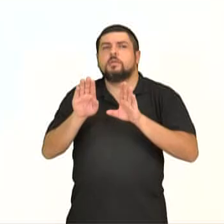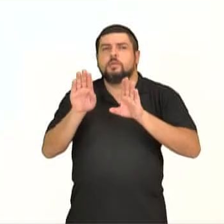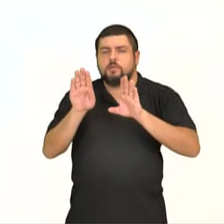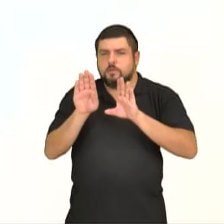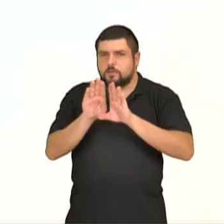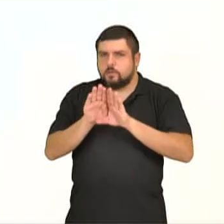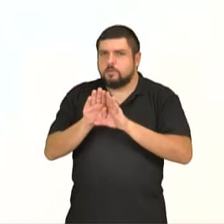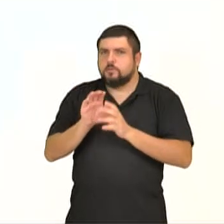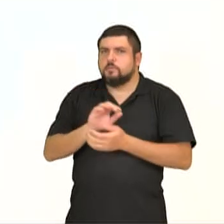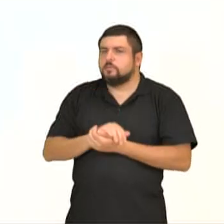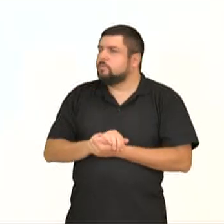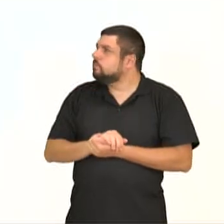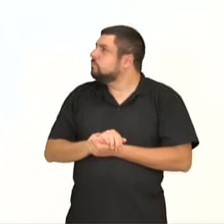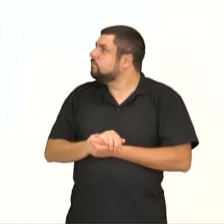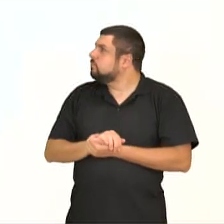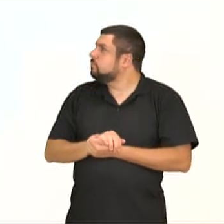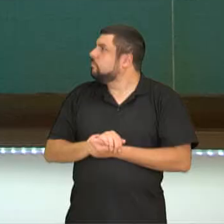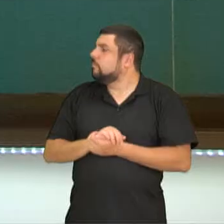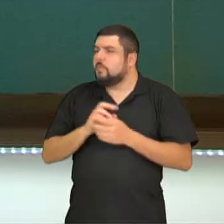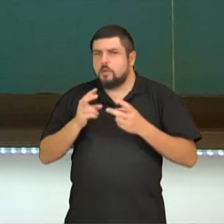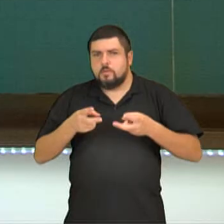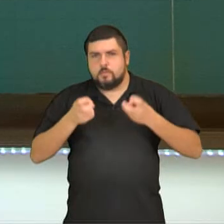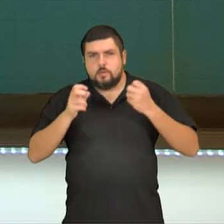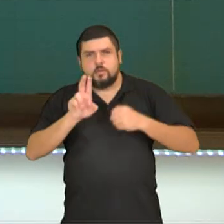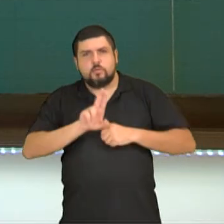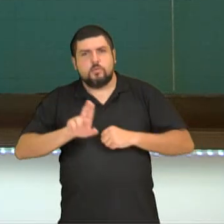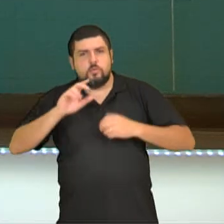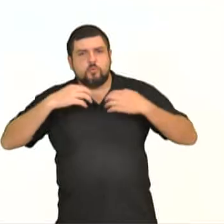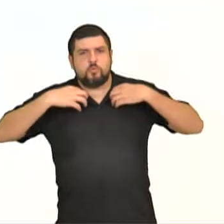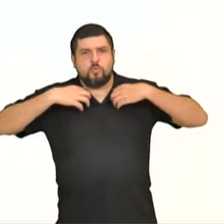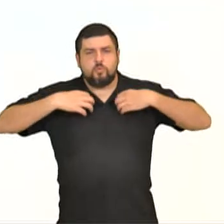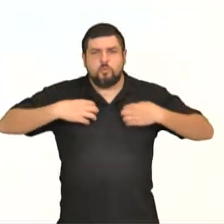Vocês podem ver que eles utilizam colete e capacete.